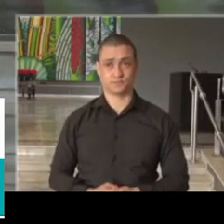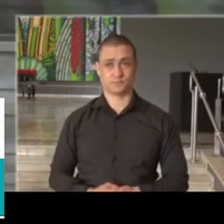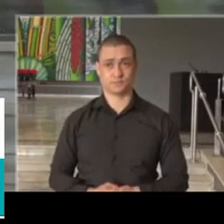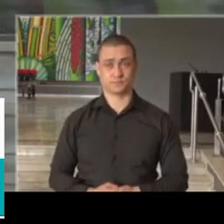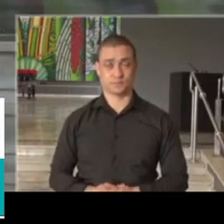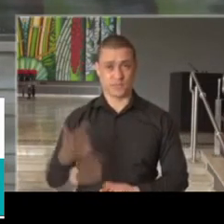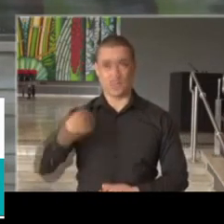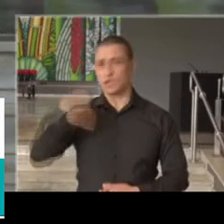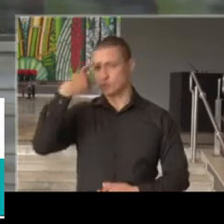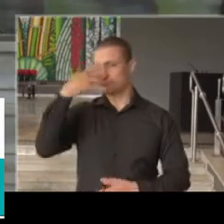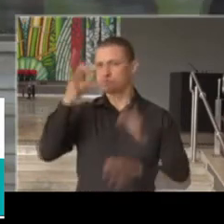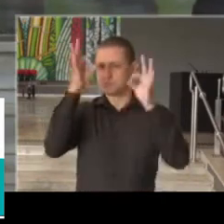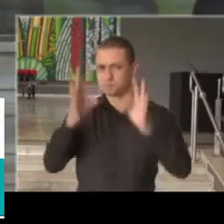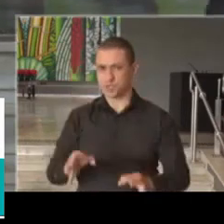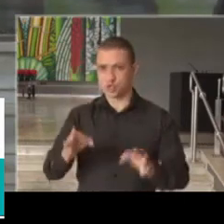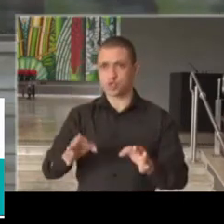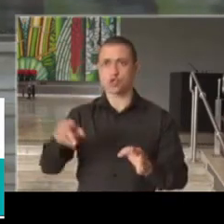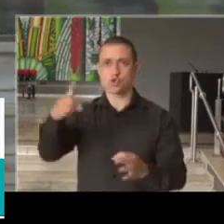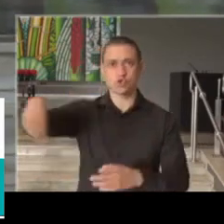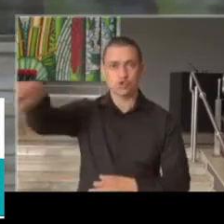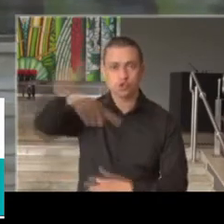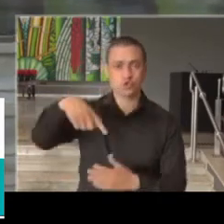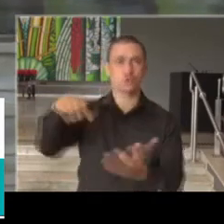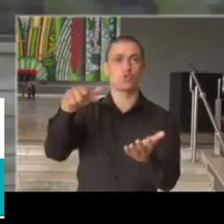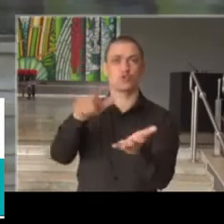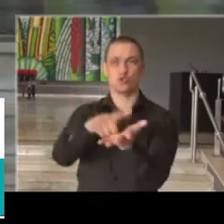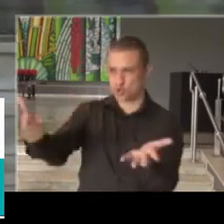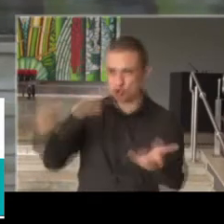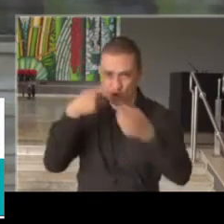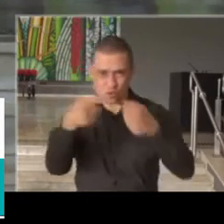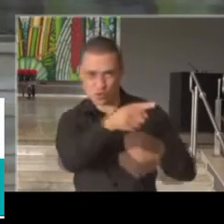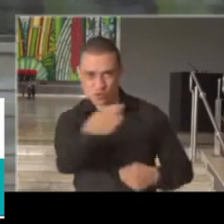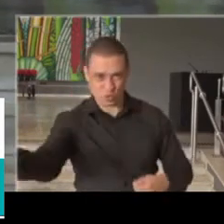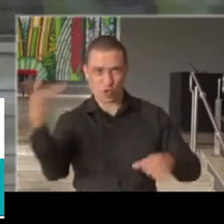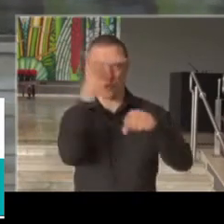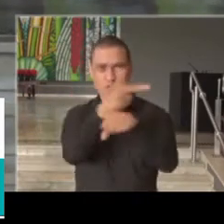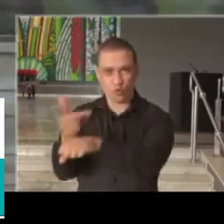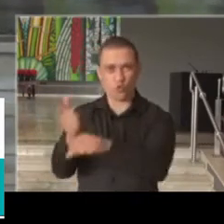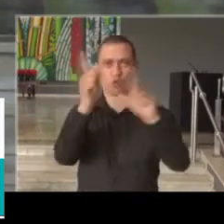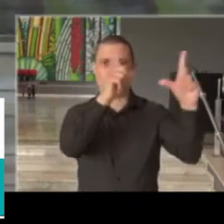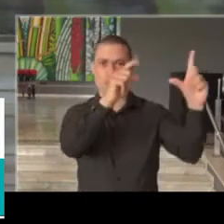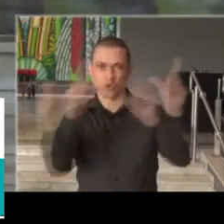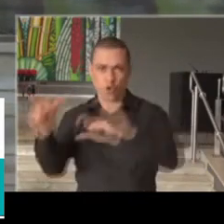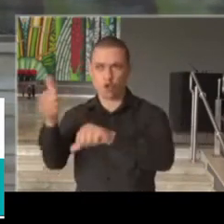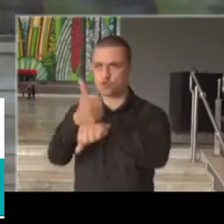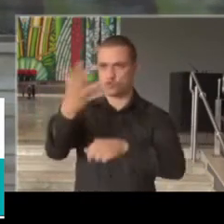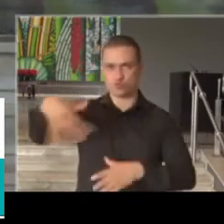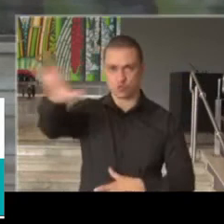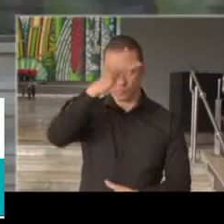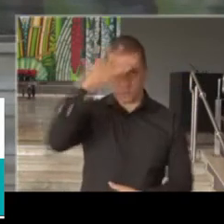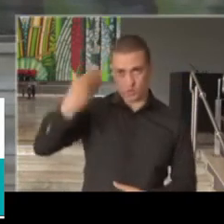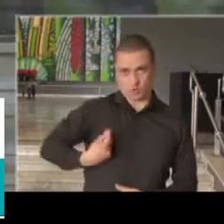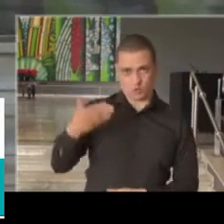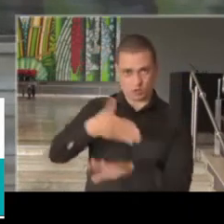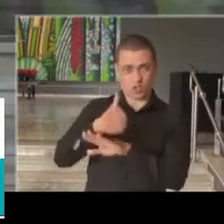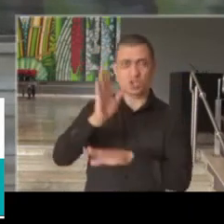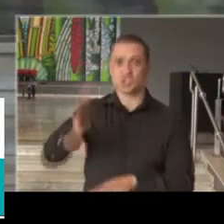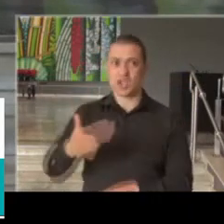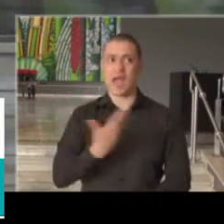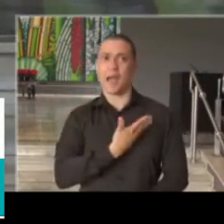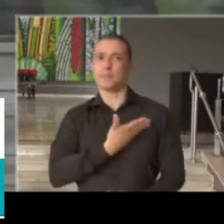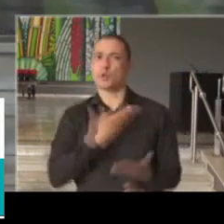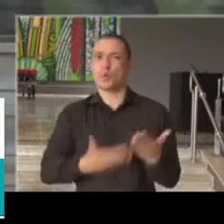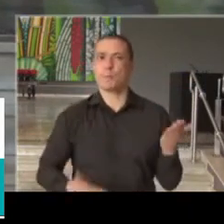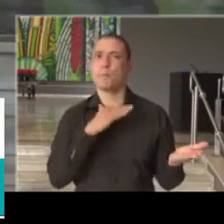Eu tenho certeza que os jornalistas que estão aqui, são muitos, cinegrafistas, fotógrafos, outras pessoas que estão aqui, já perderam